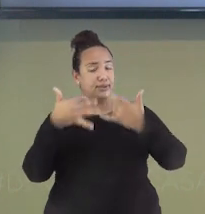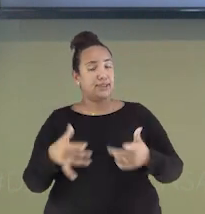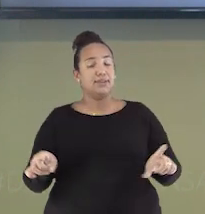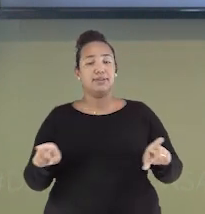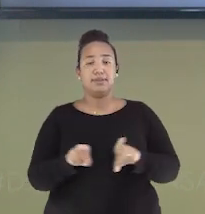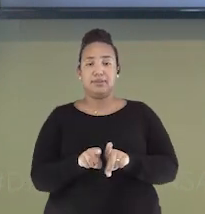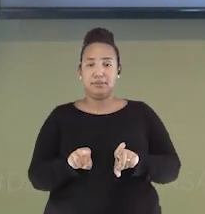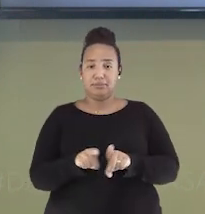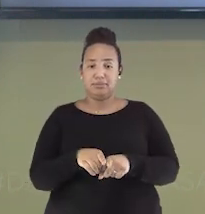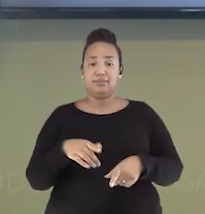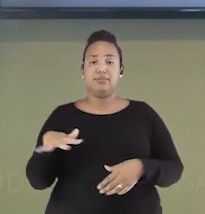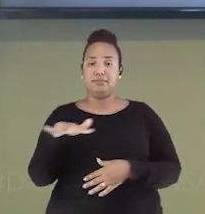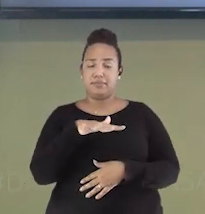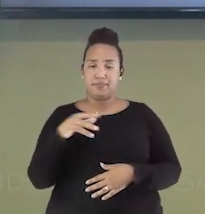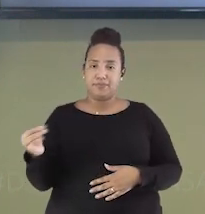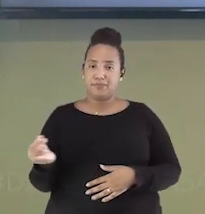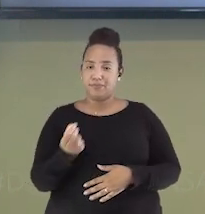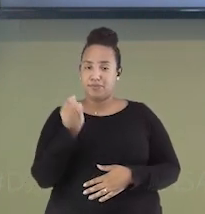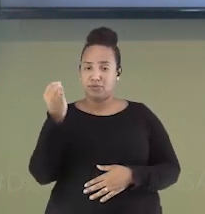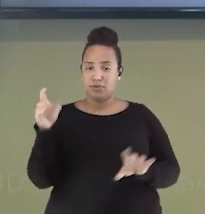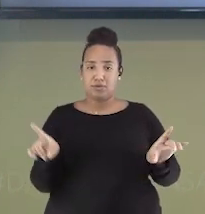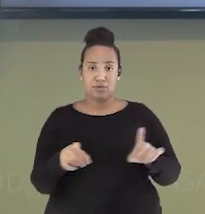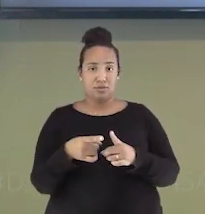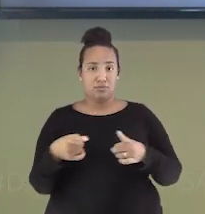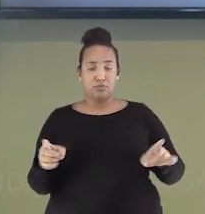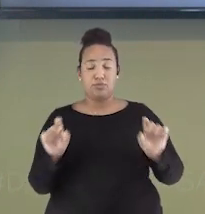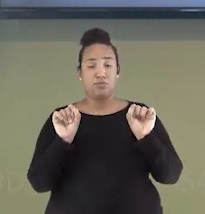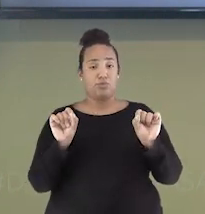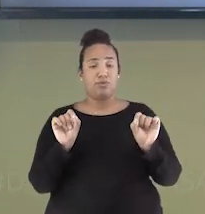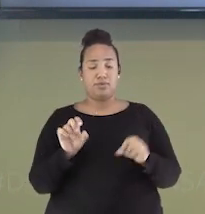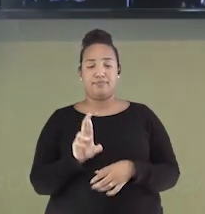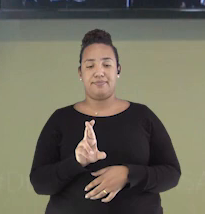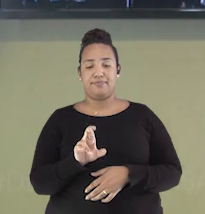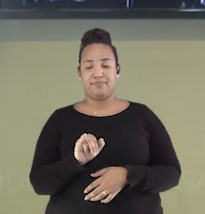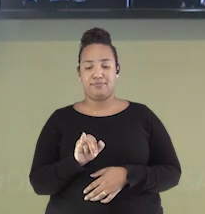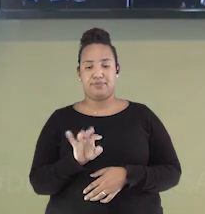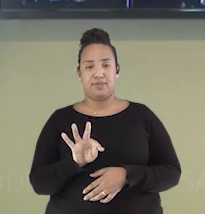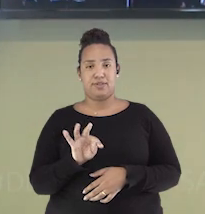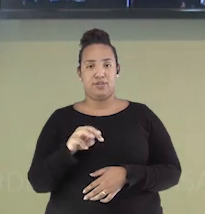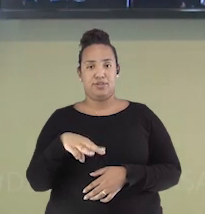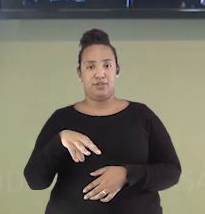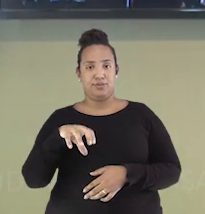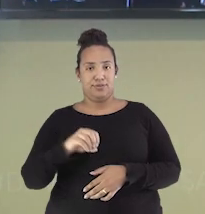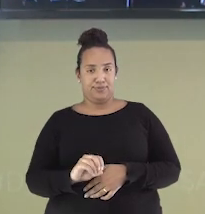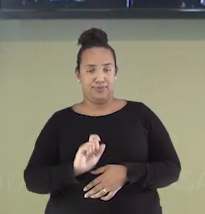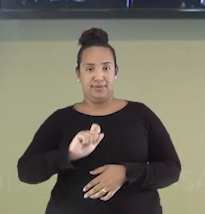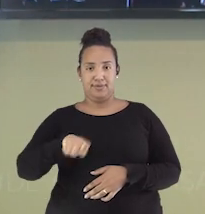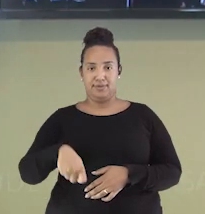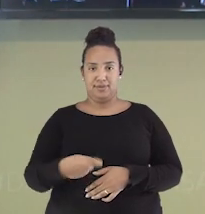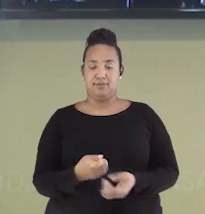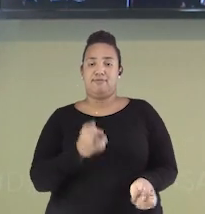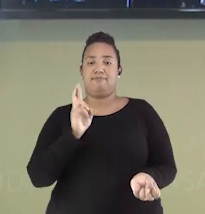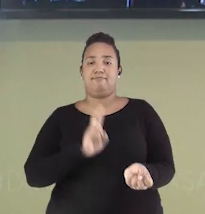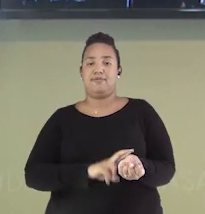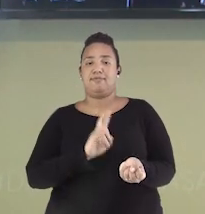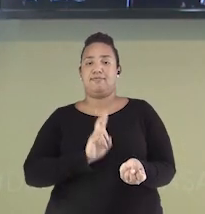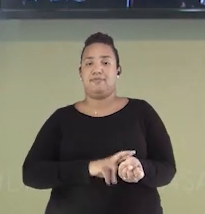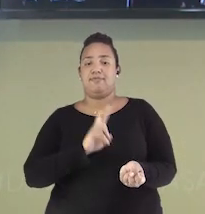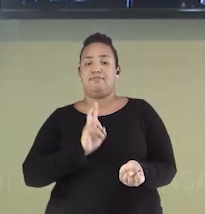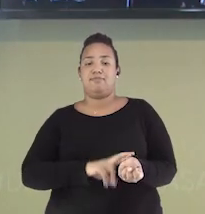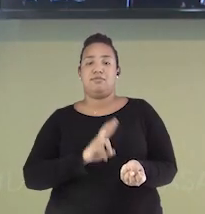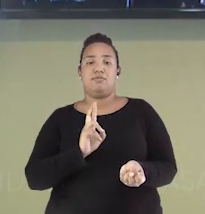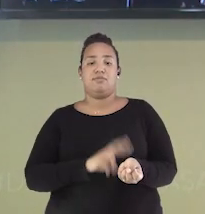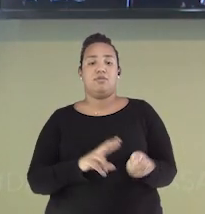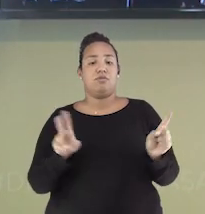eu vou falar hoje também uma das partes mais importantes da música é o ritmo o ritmo é Organização das notas